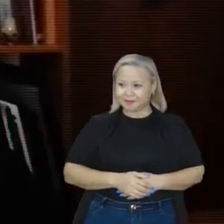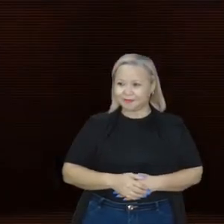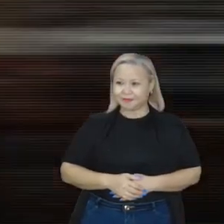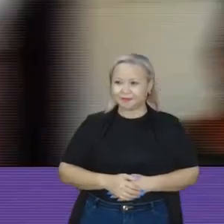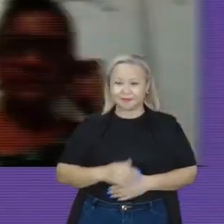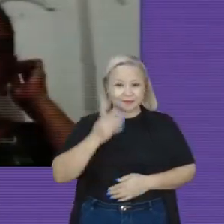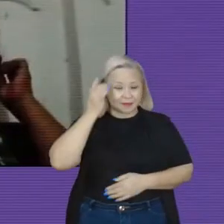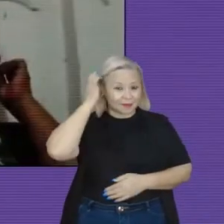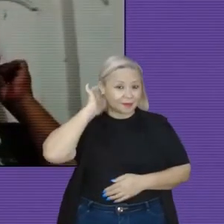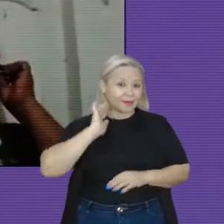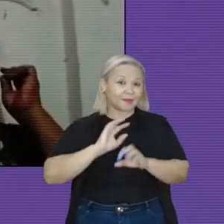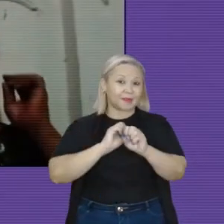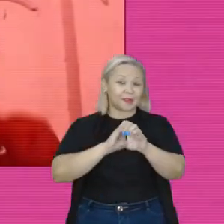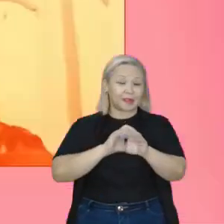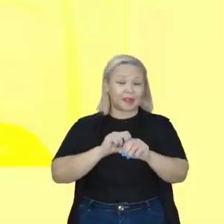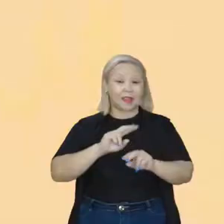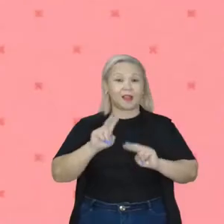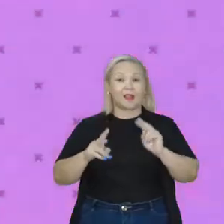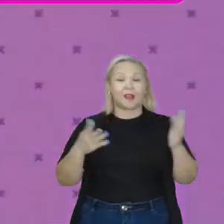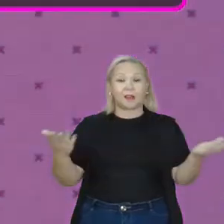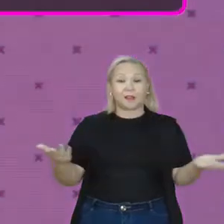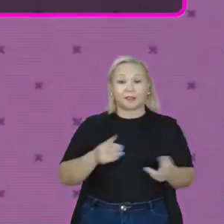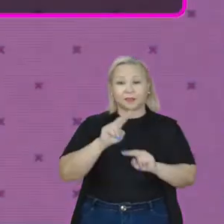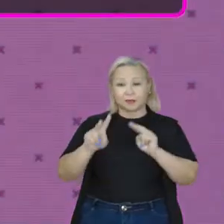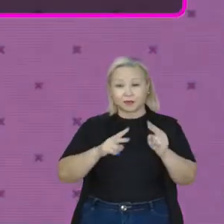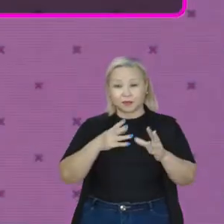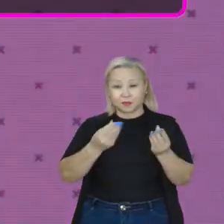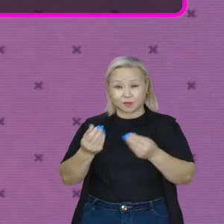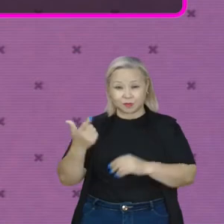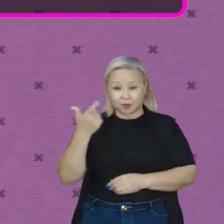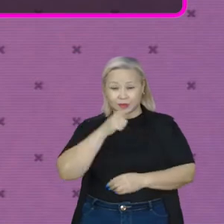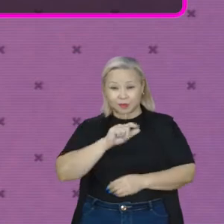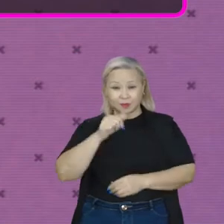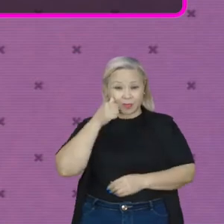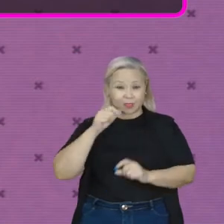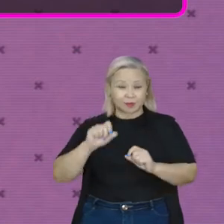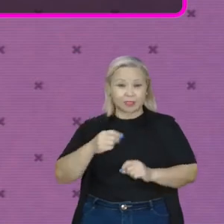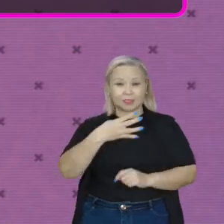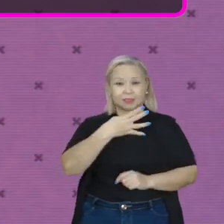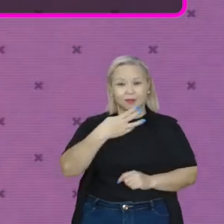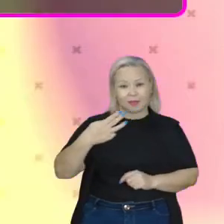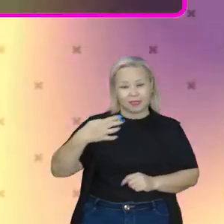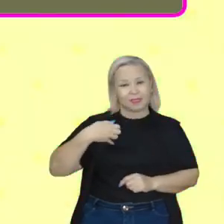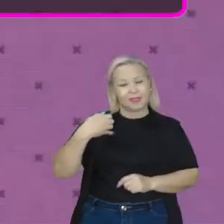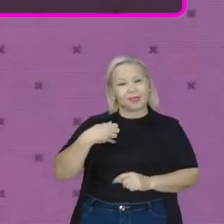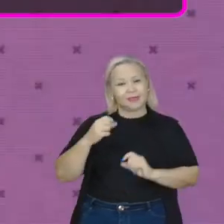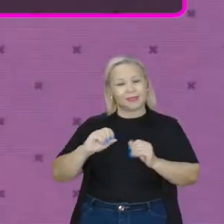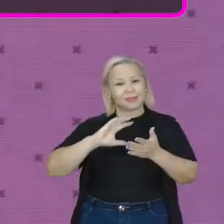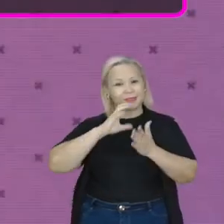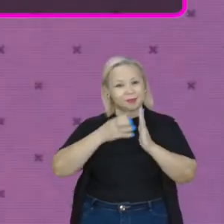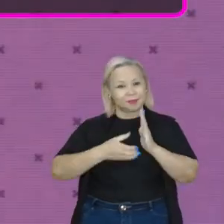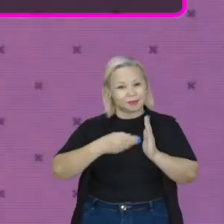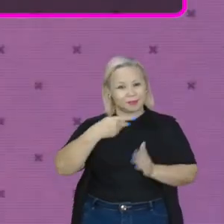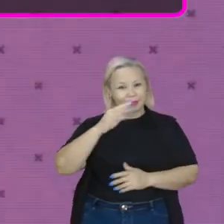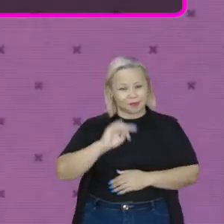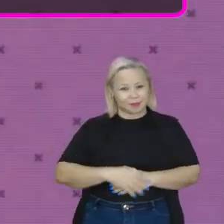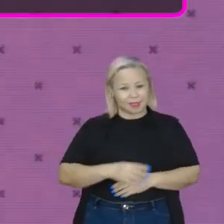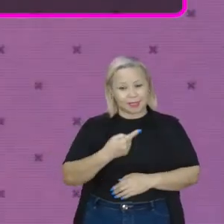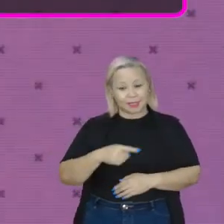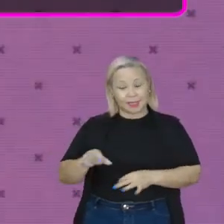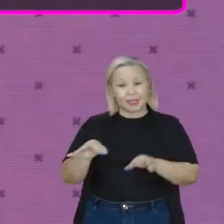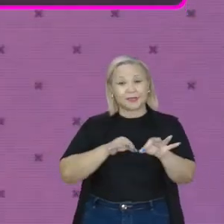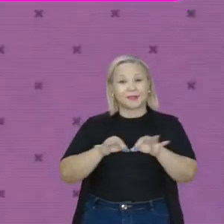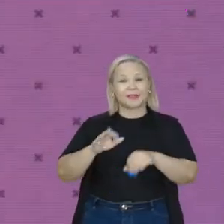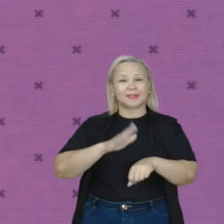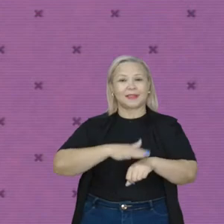Na aula de hoje, vimos algumas das muitas conquistas para as mulheres nestes 43 anos de partido e iremos construir